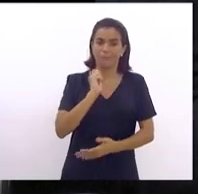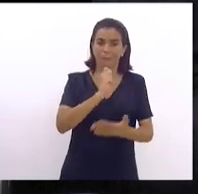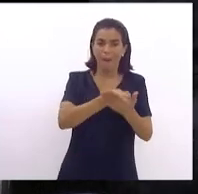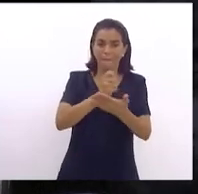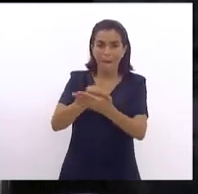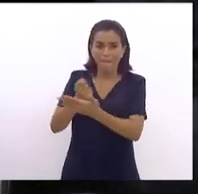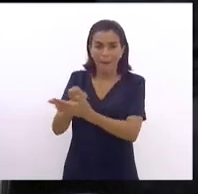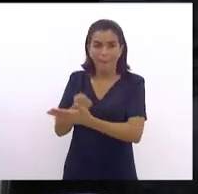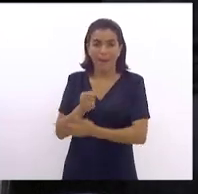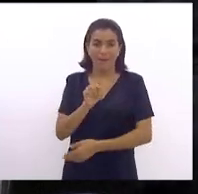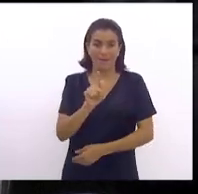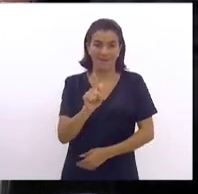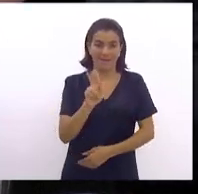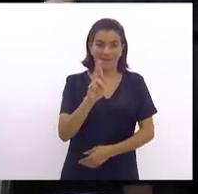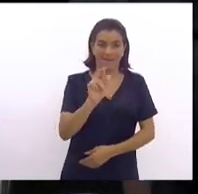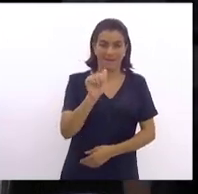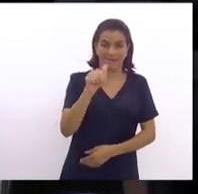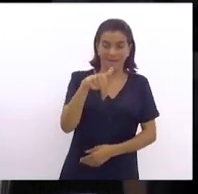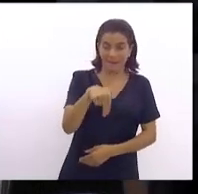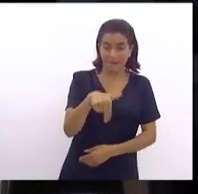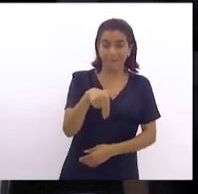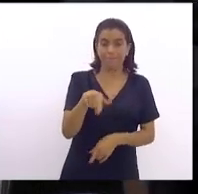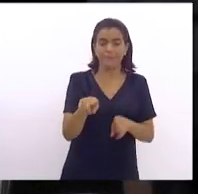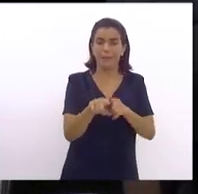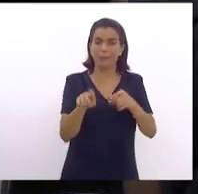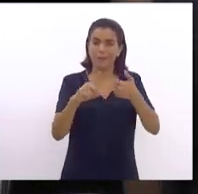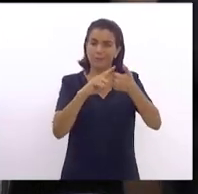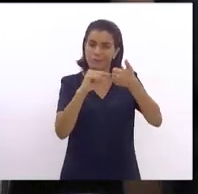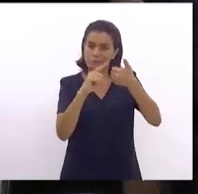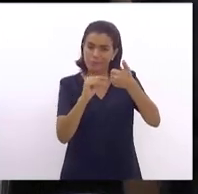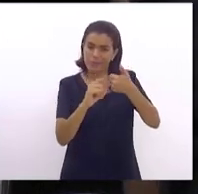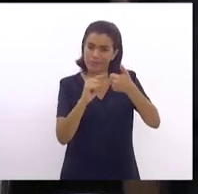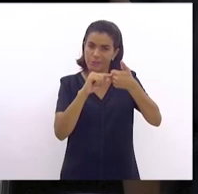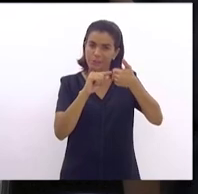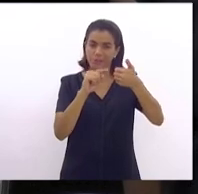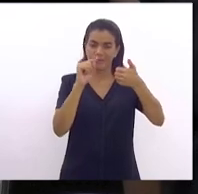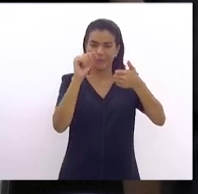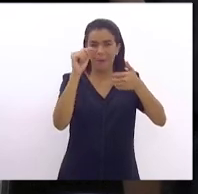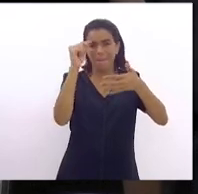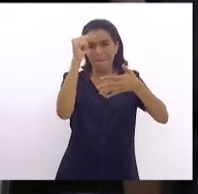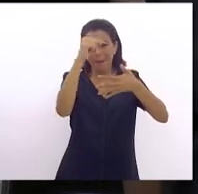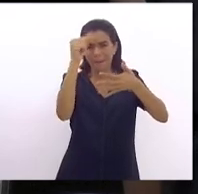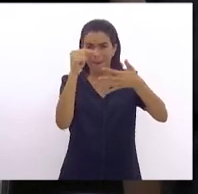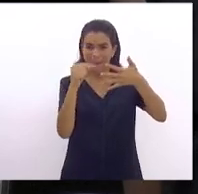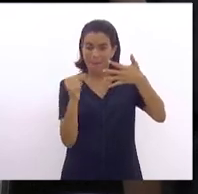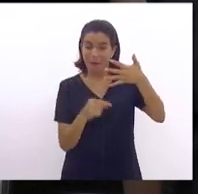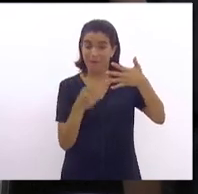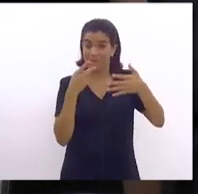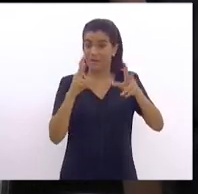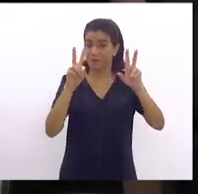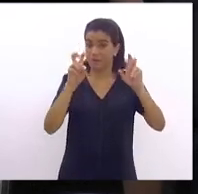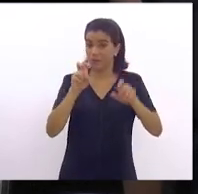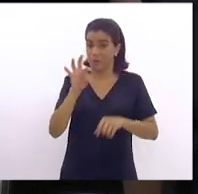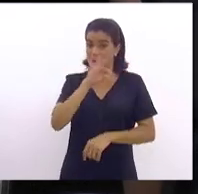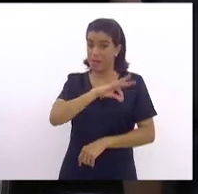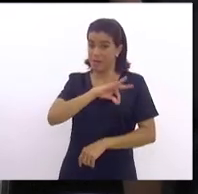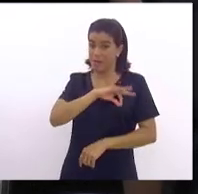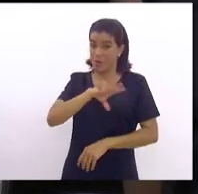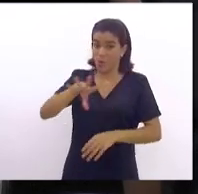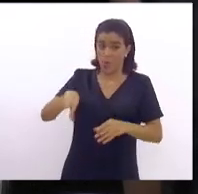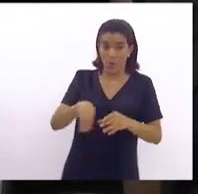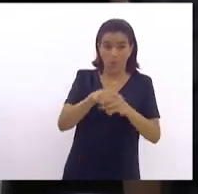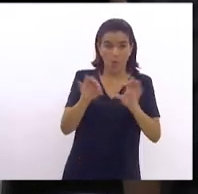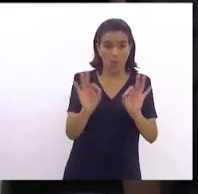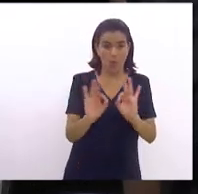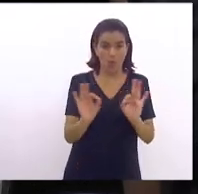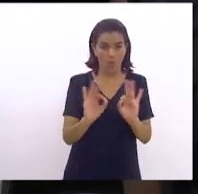e aí a gente vai também, não é, lá nos artigos que fala das gratificações que não incorporam, e a GRã não